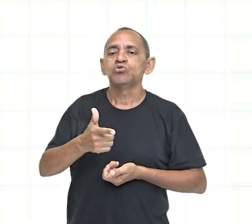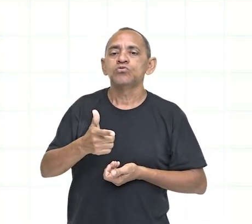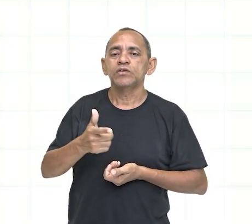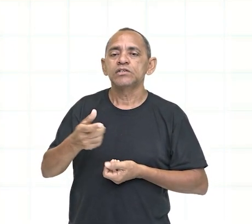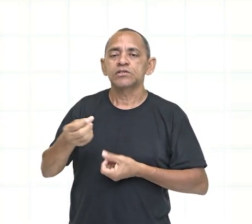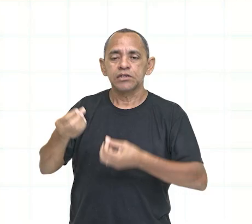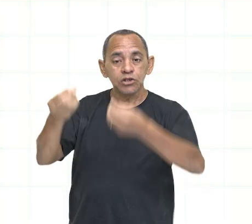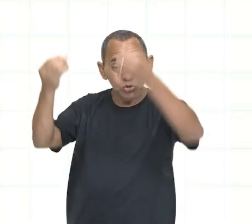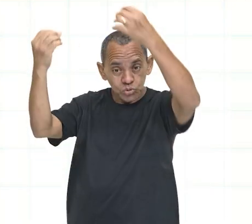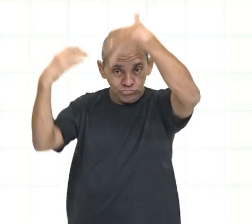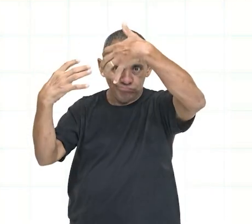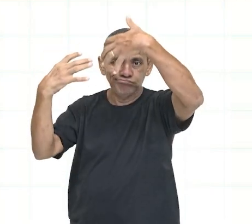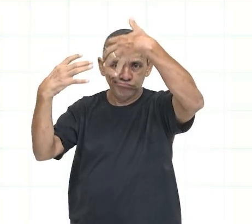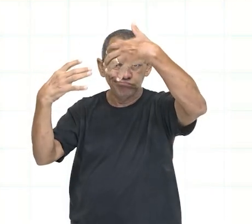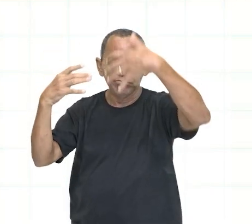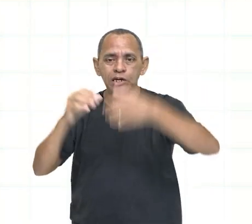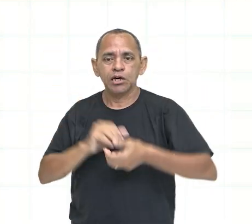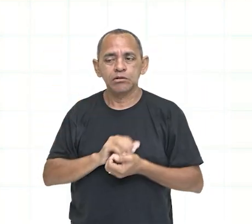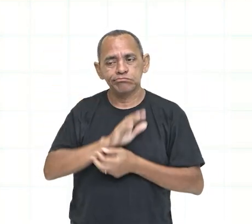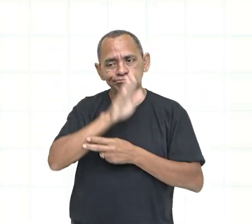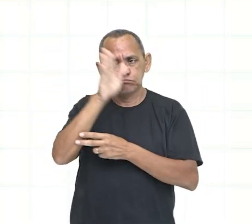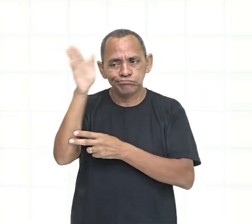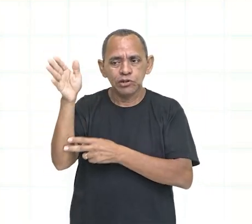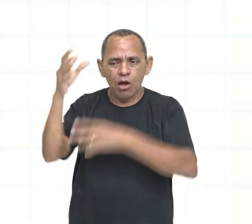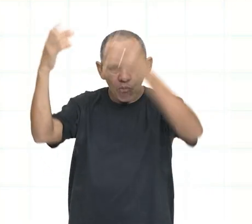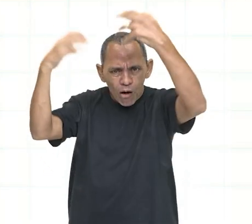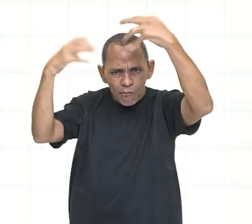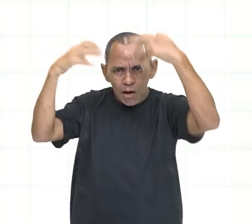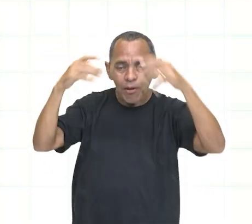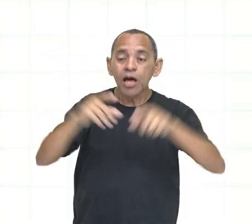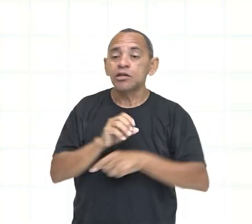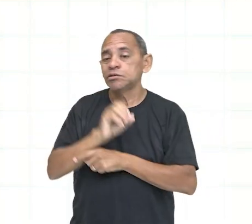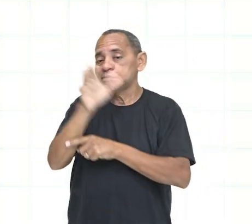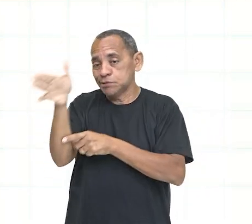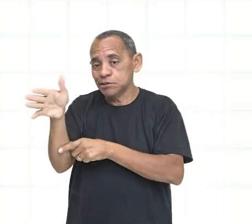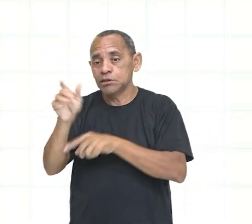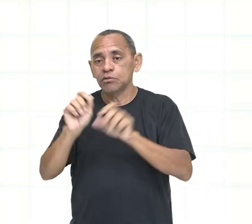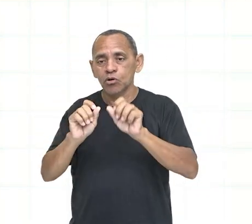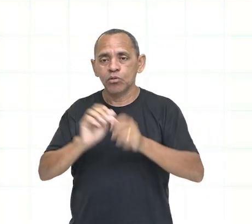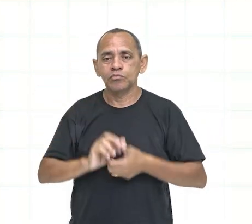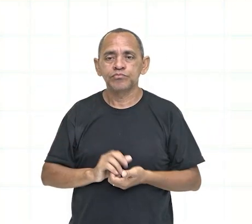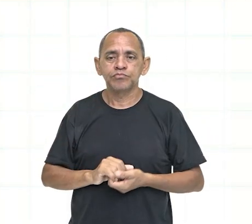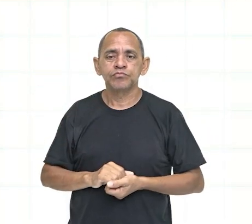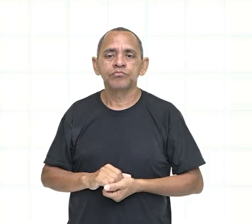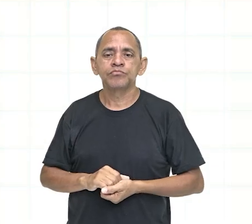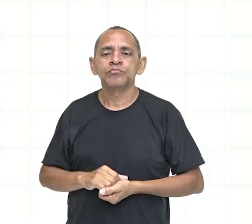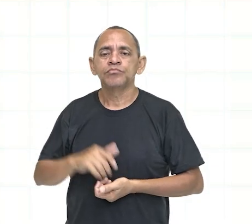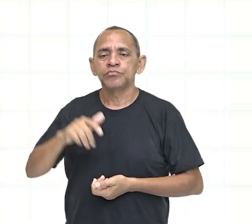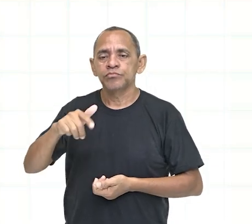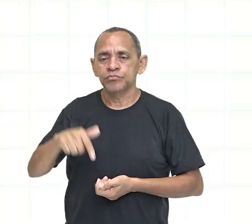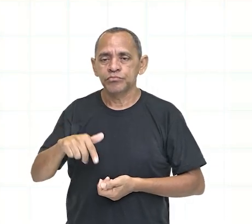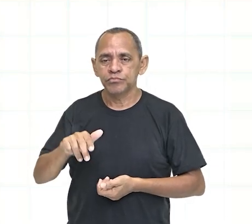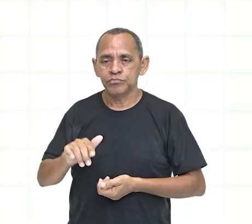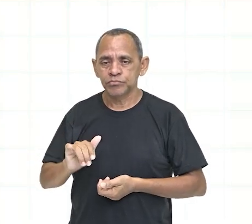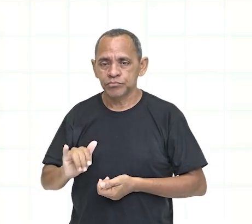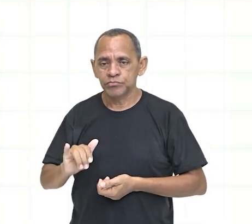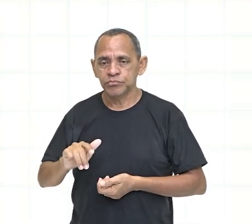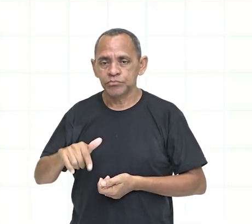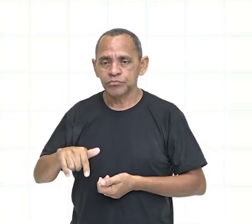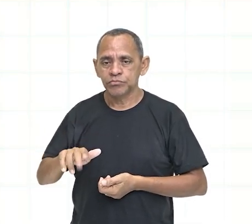piquenique, fazer um piquenique, enfim. O que eu chamo a atenção para vocês? Iniciando com if, essa oração aqui está no passado, que é